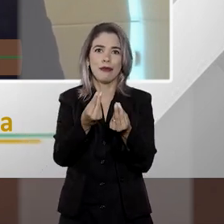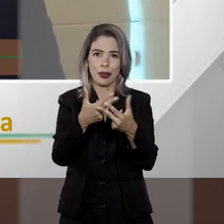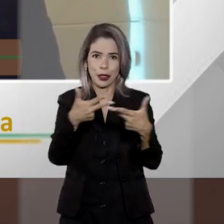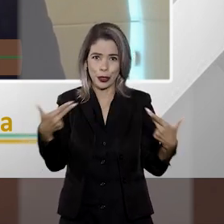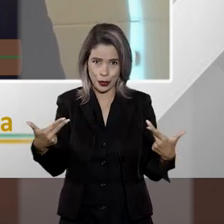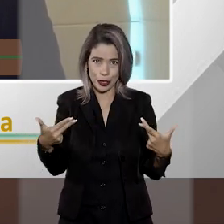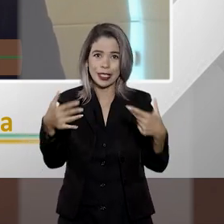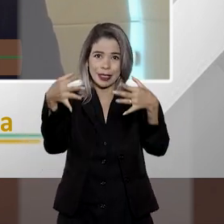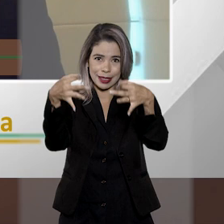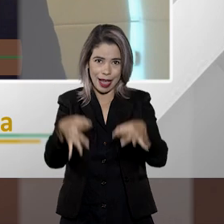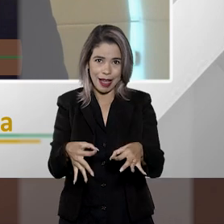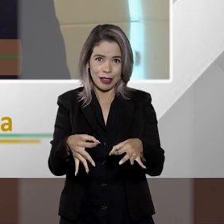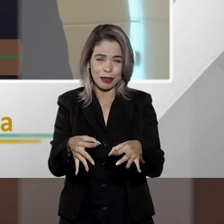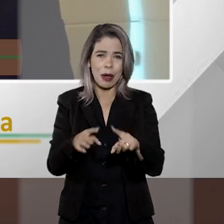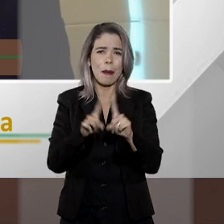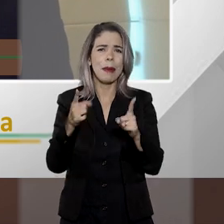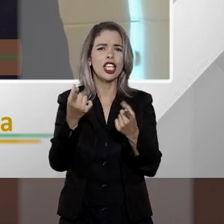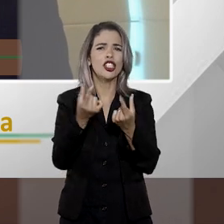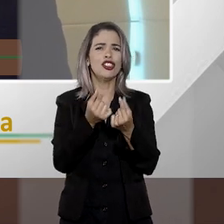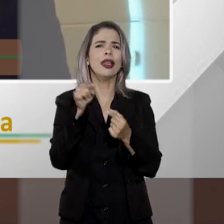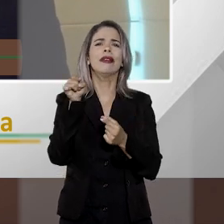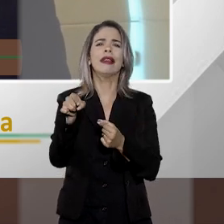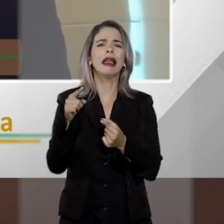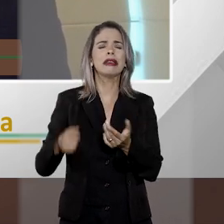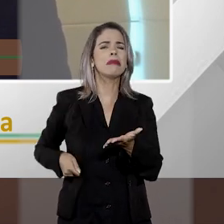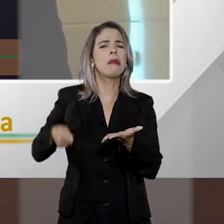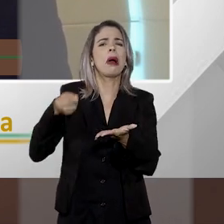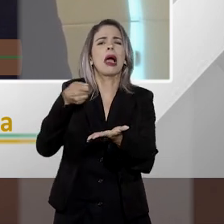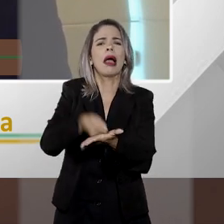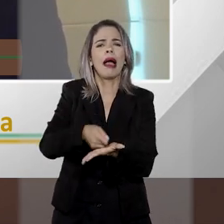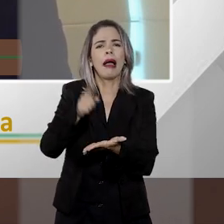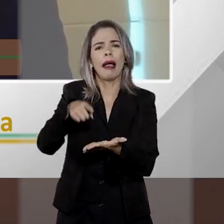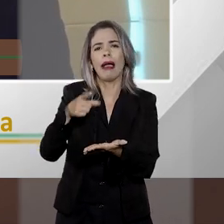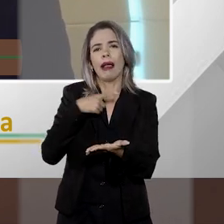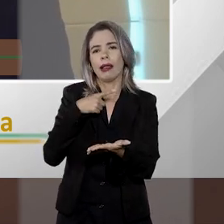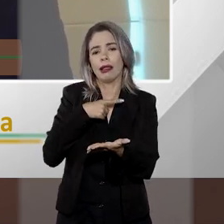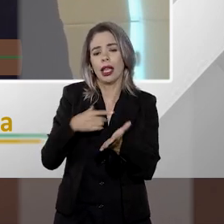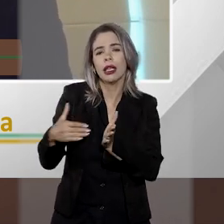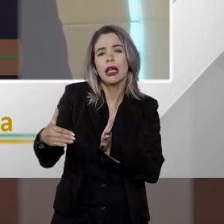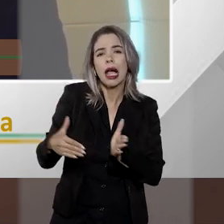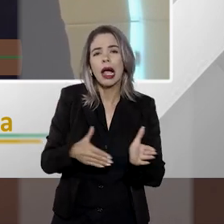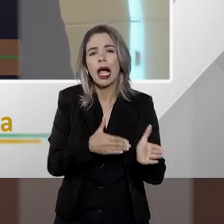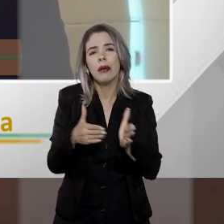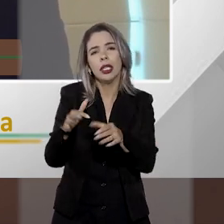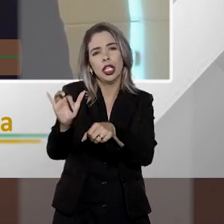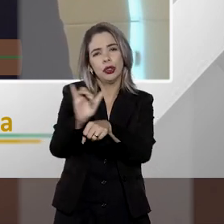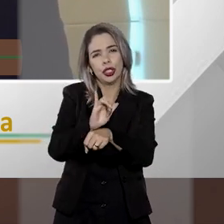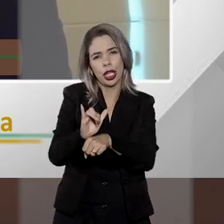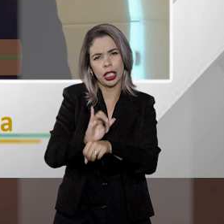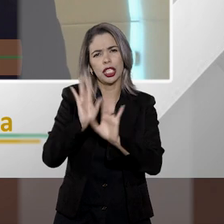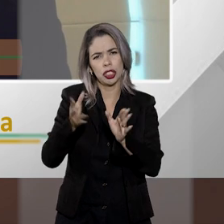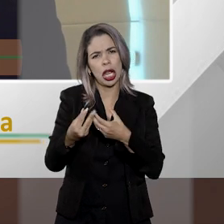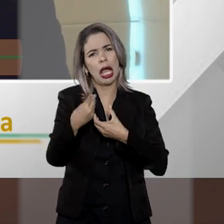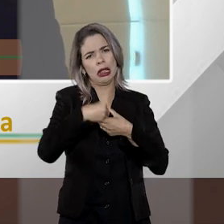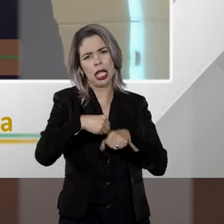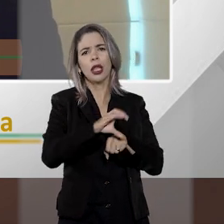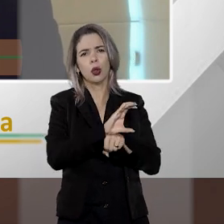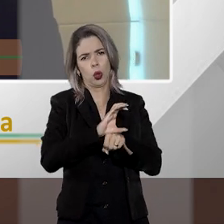quantias. E essas quantias, por vieses ali, por caminhos previstos constitucionalmente